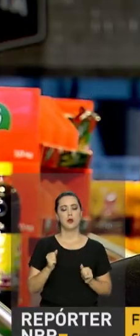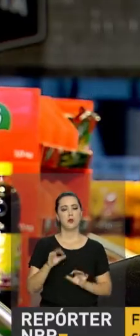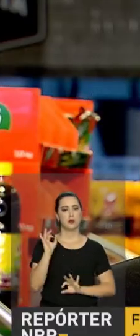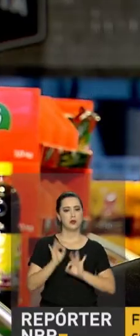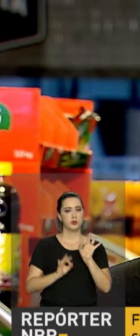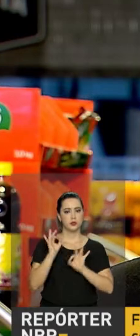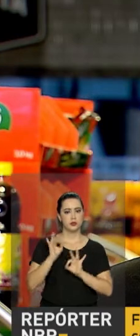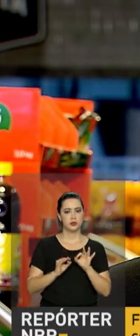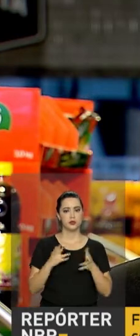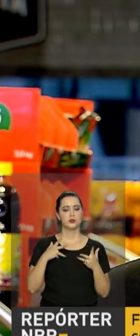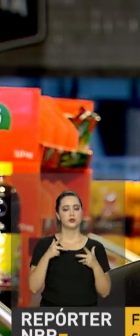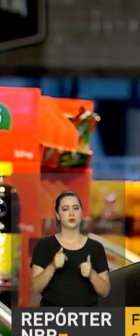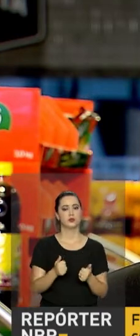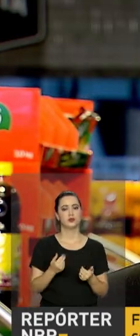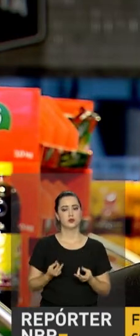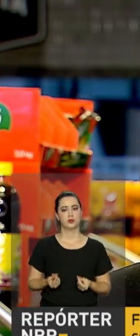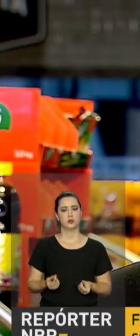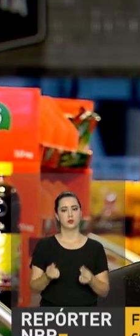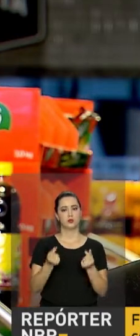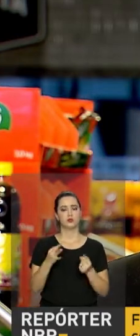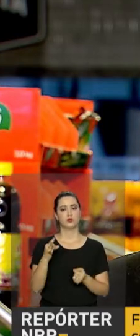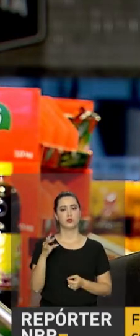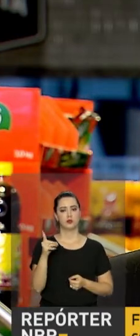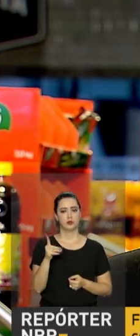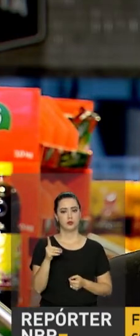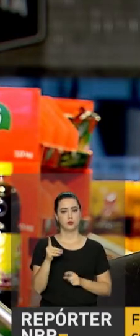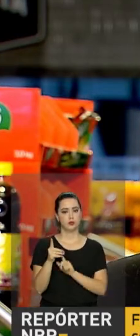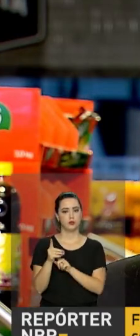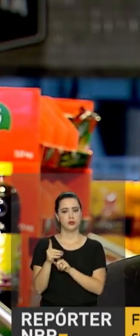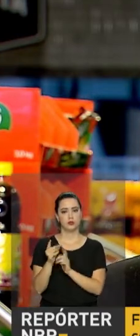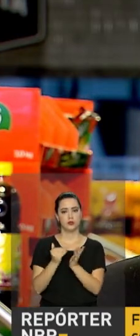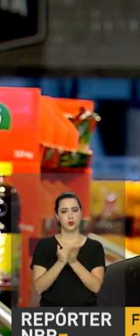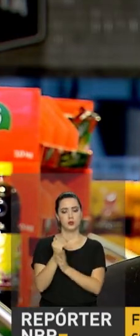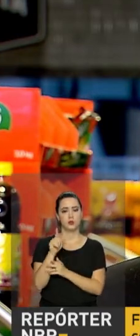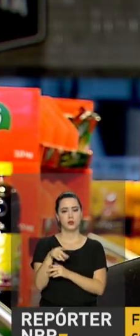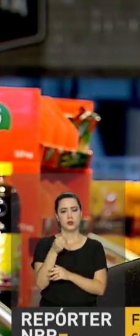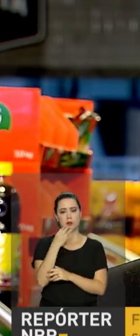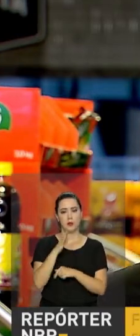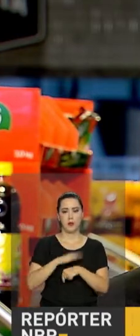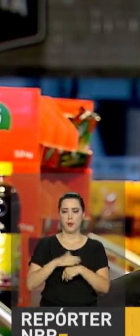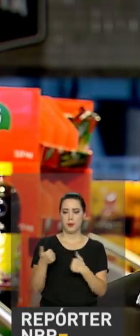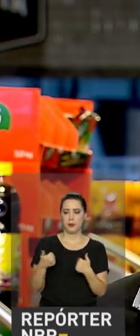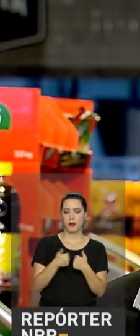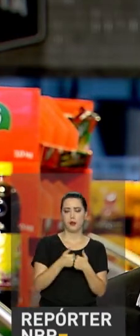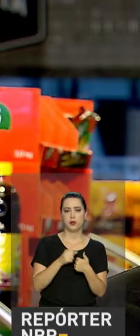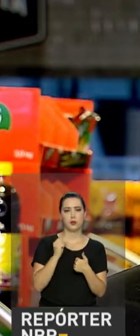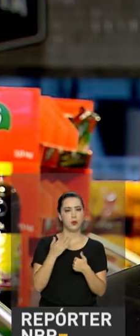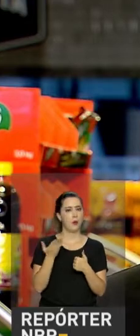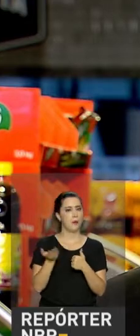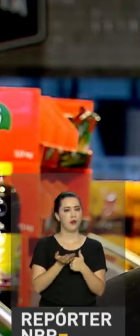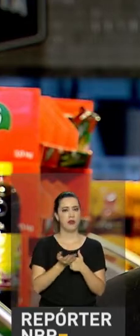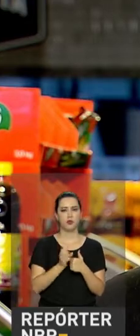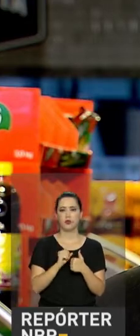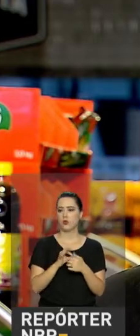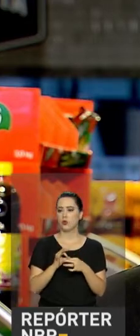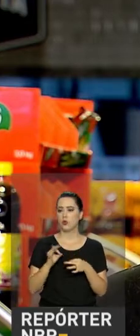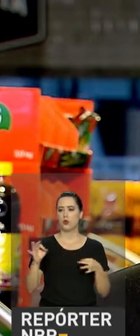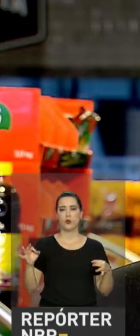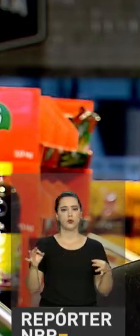completamente investir no tesouro então ele tem investimentos de semana interessante para curto prazo pra médio prazo e para o longo